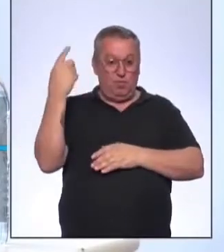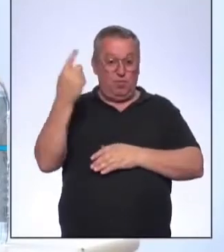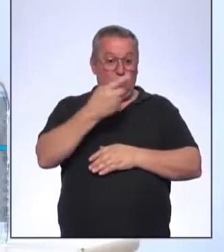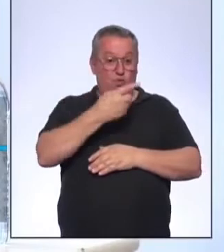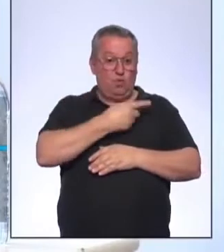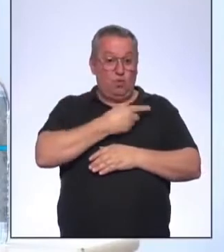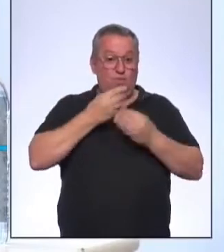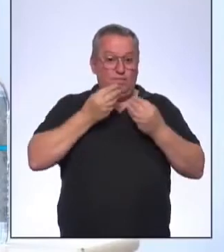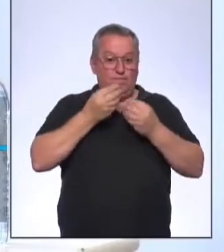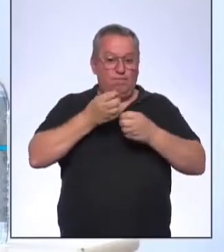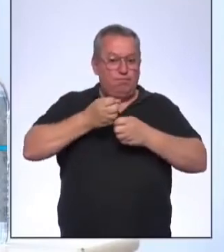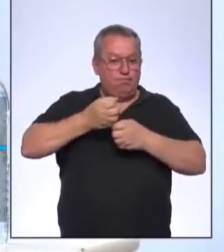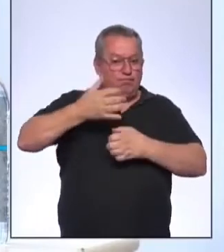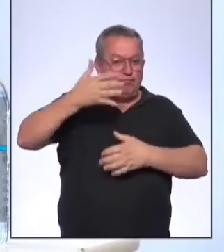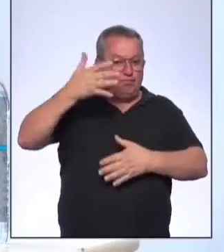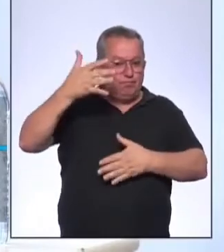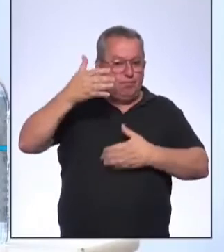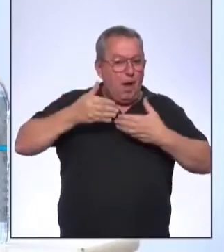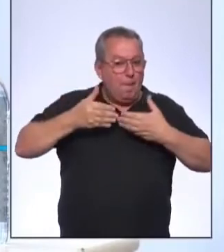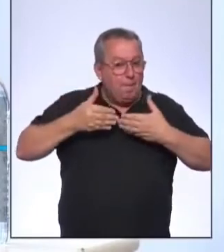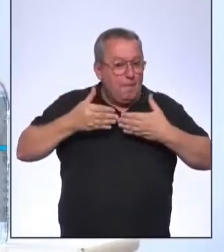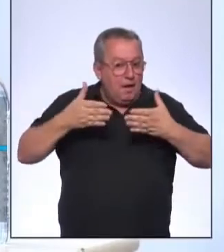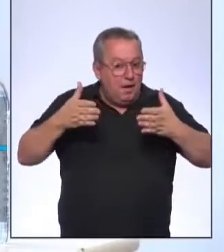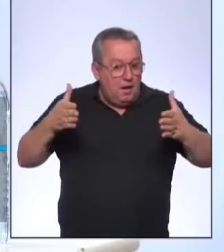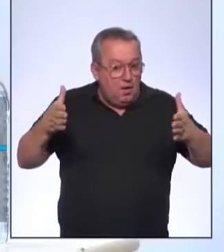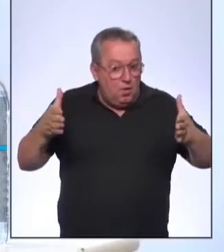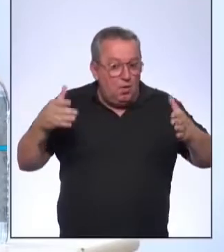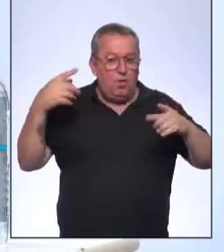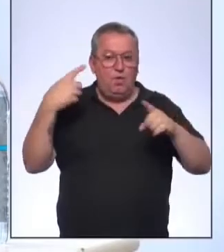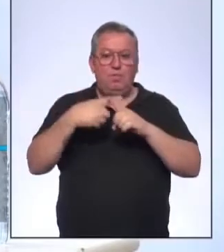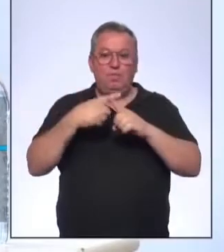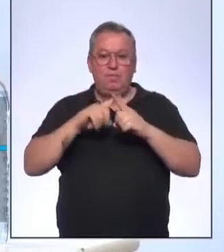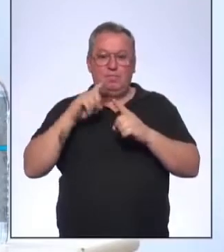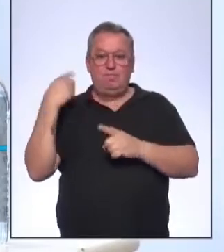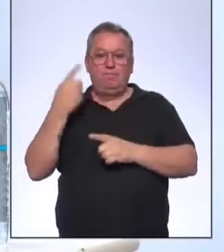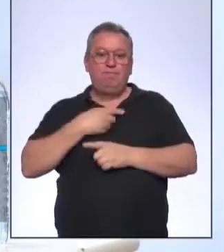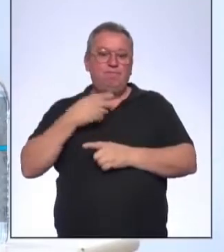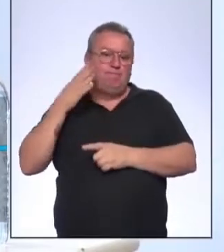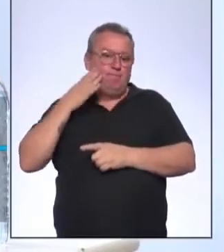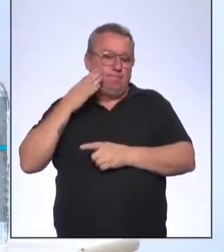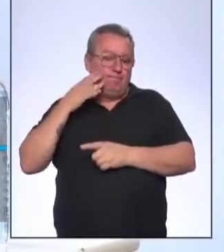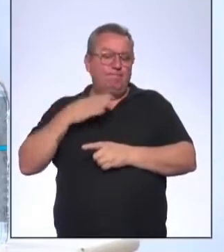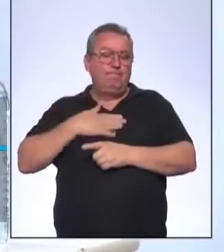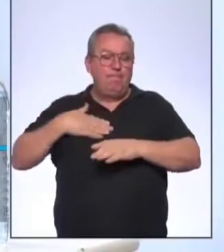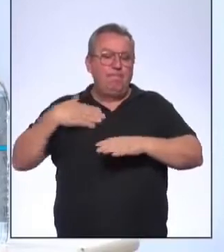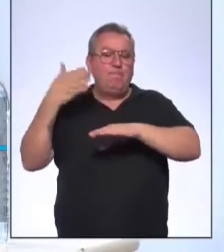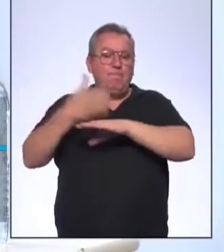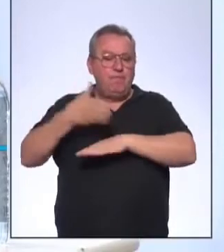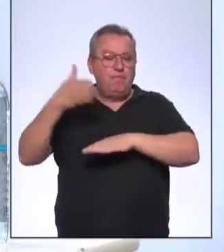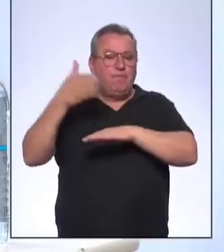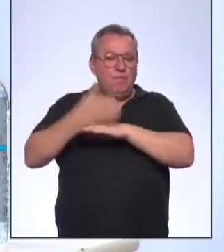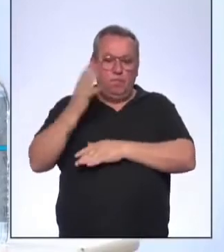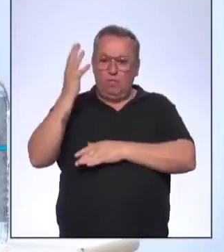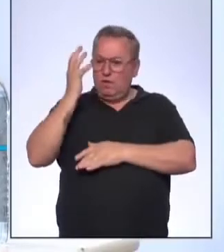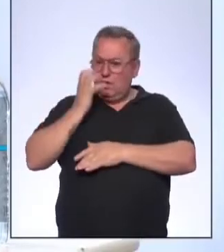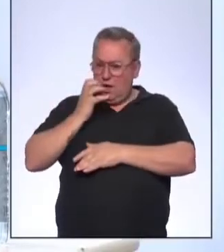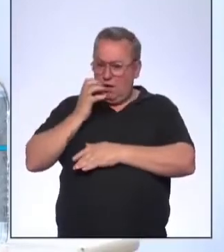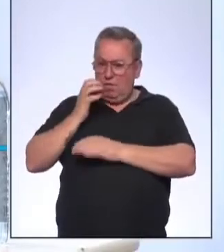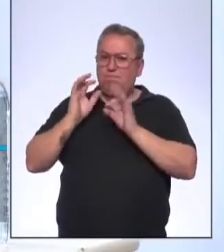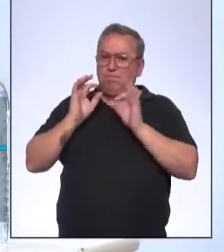Deixaremos o chat aberto porque nós sabemos que vocês gostam de participar com seriedade